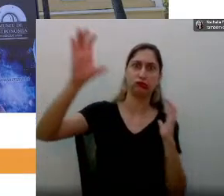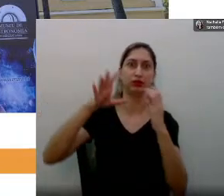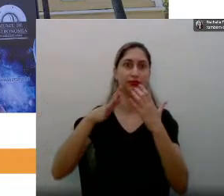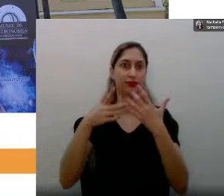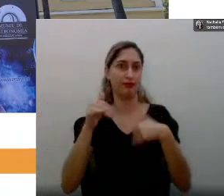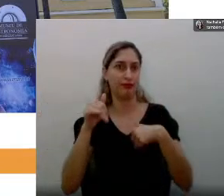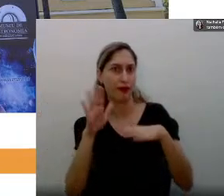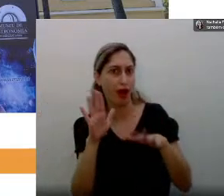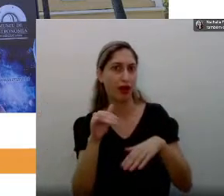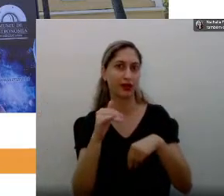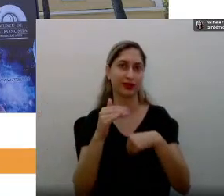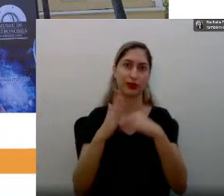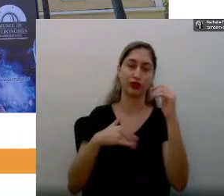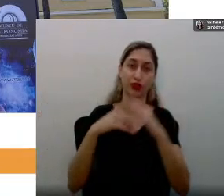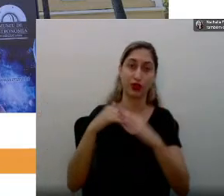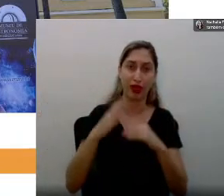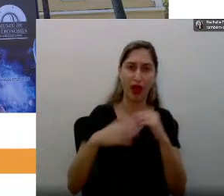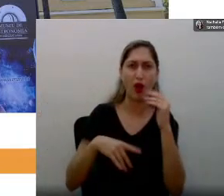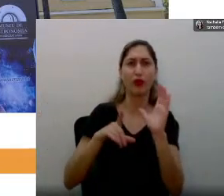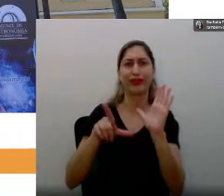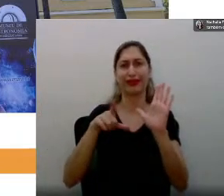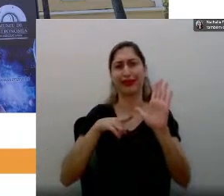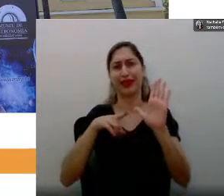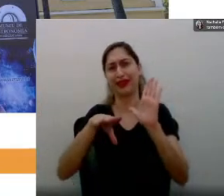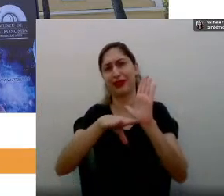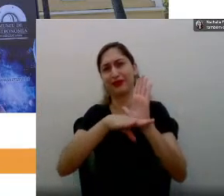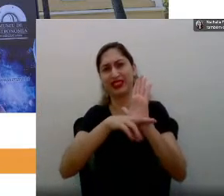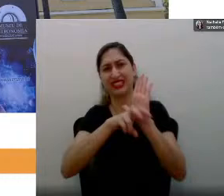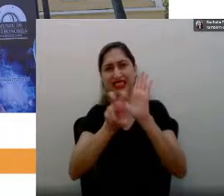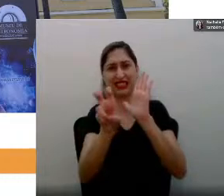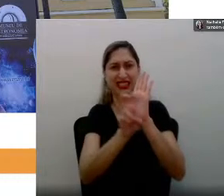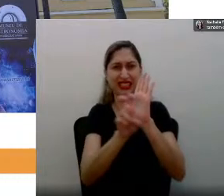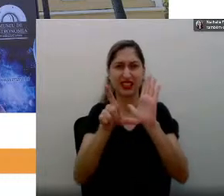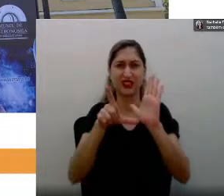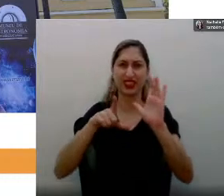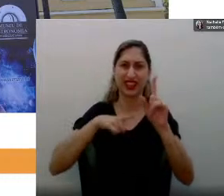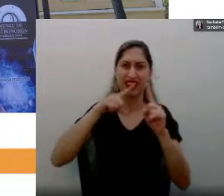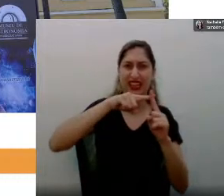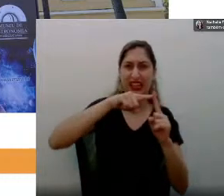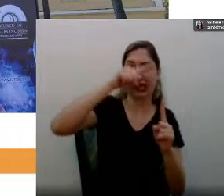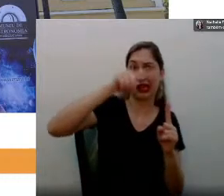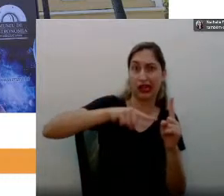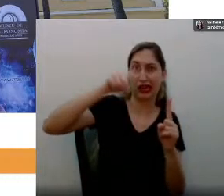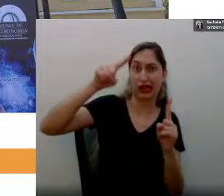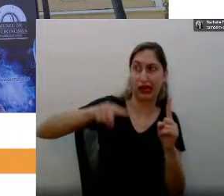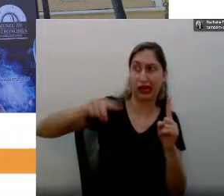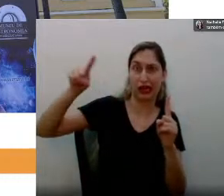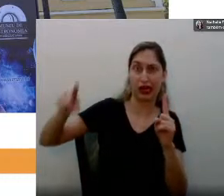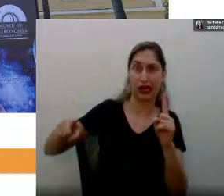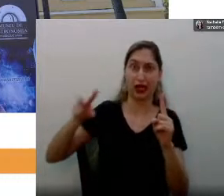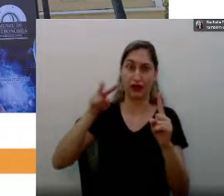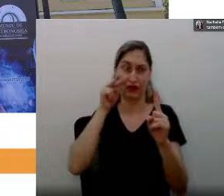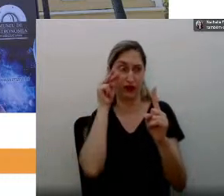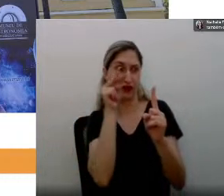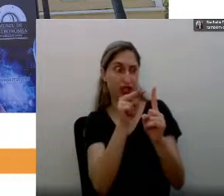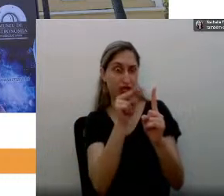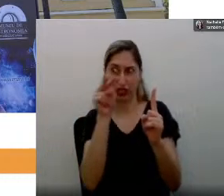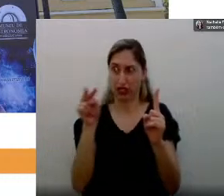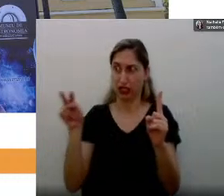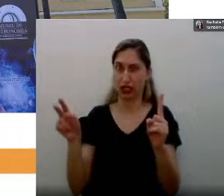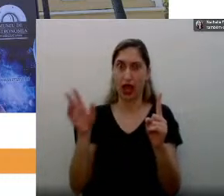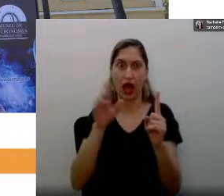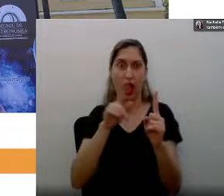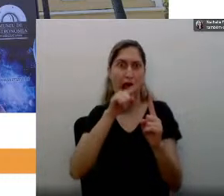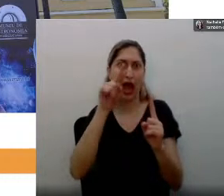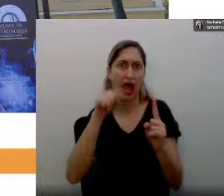vem eles vem gráficos né a Natália Ela tá aqui no meu risco que não me deixa mentir né que a